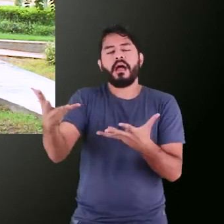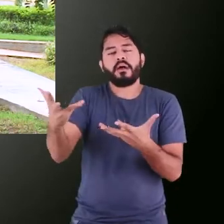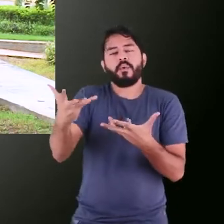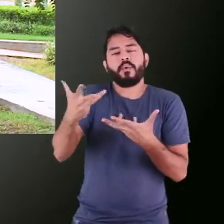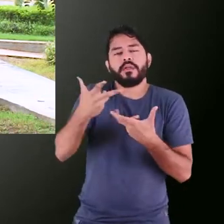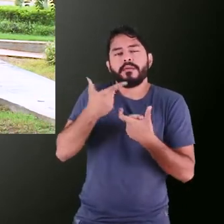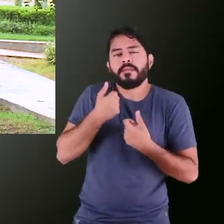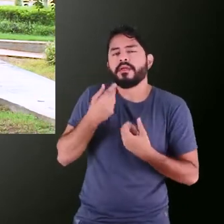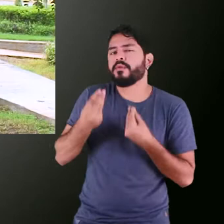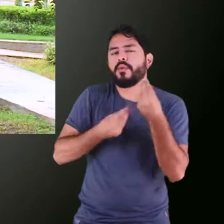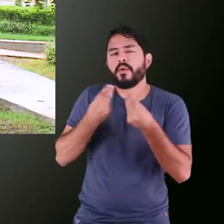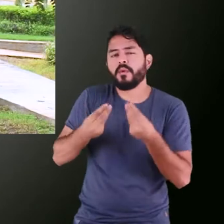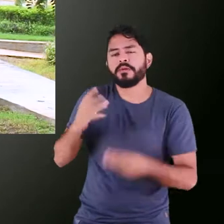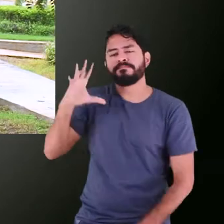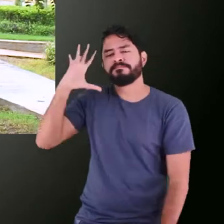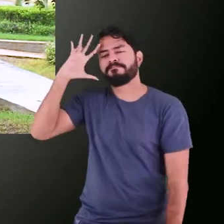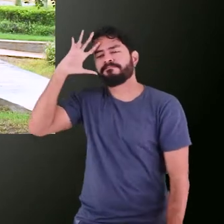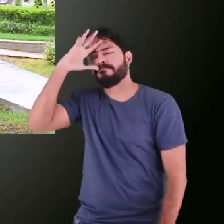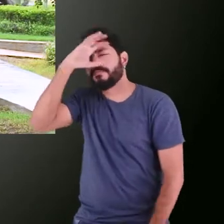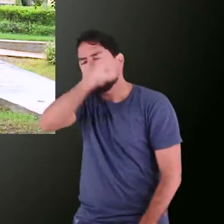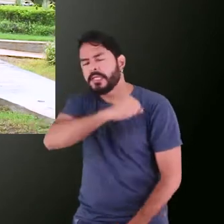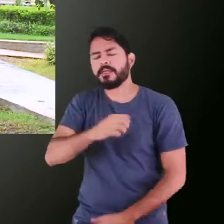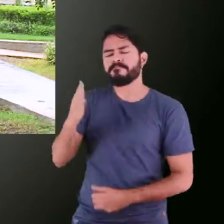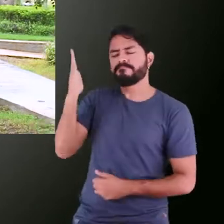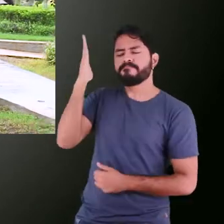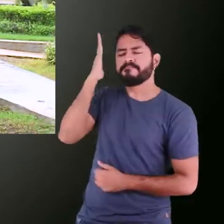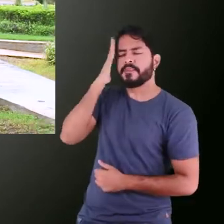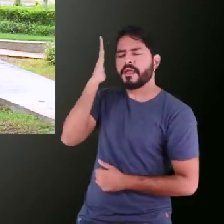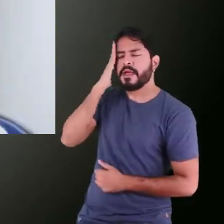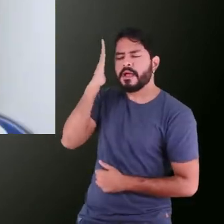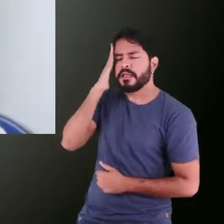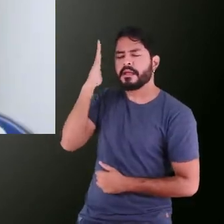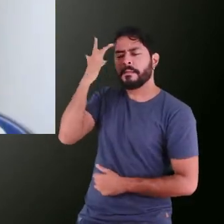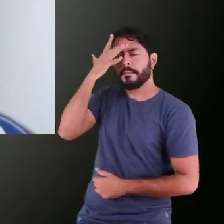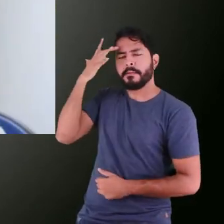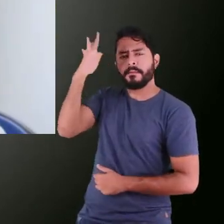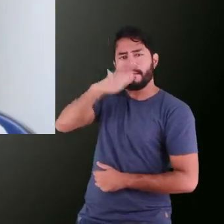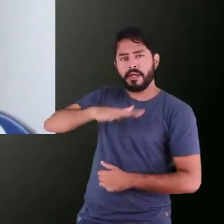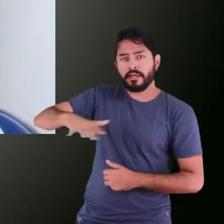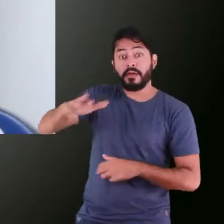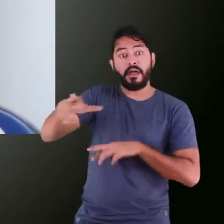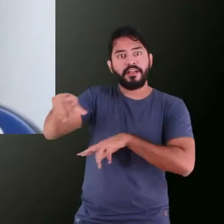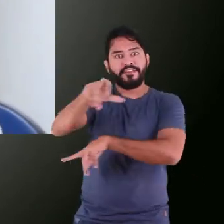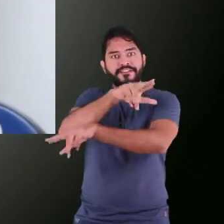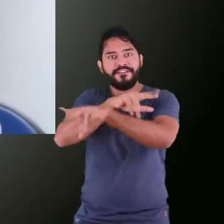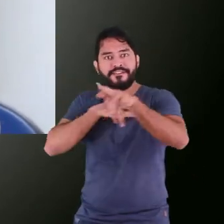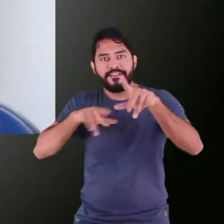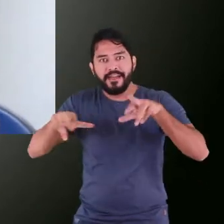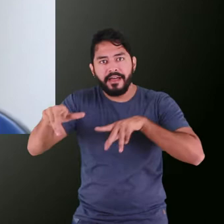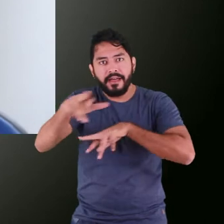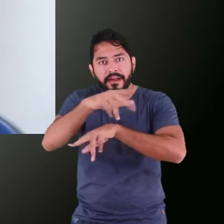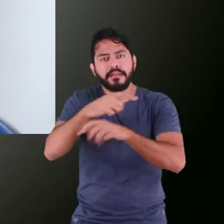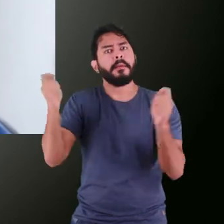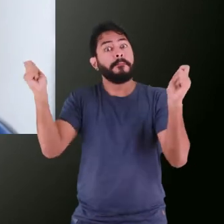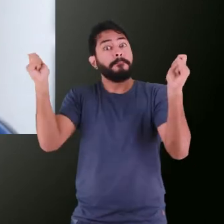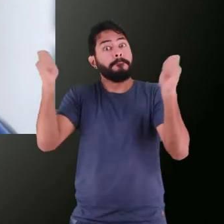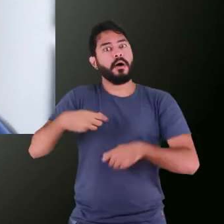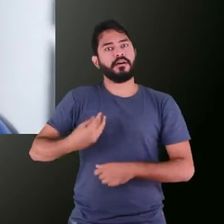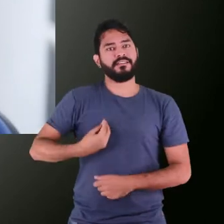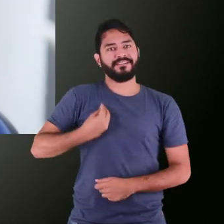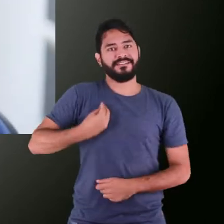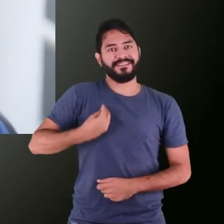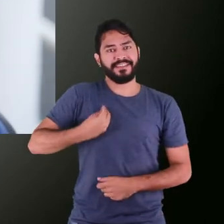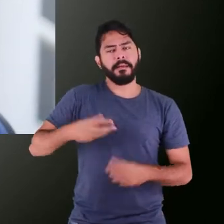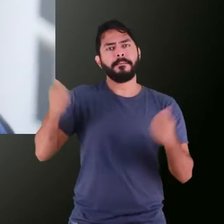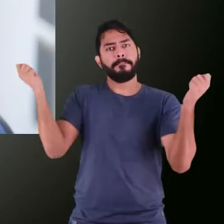pela violência, sabe? Uma recepção que é muito mais pela compreensão de que as diferenças